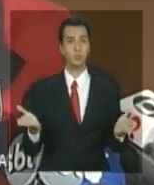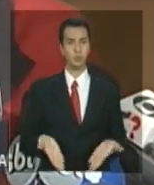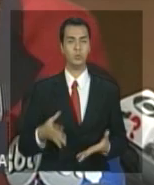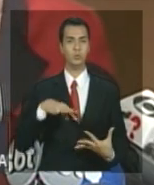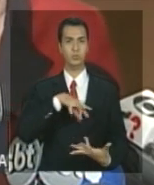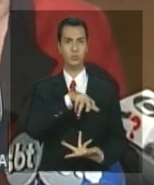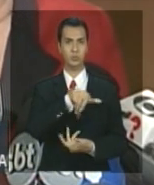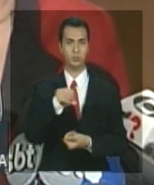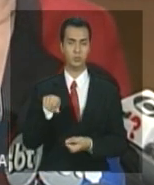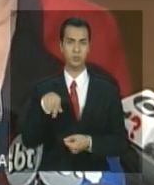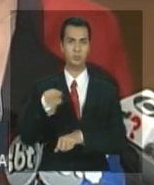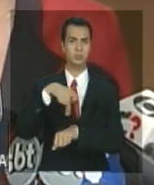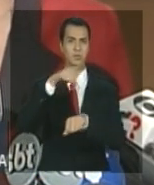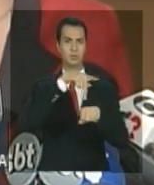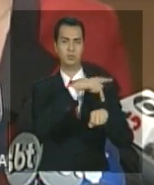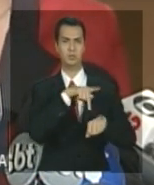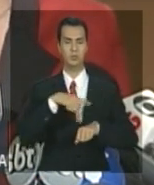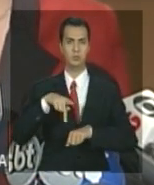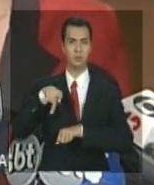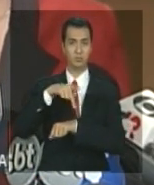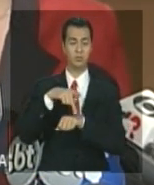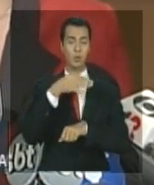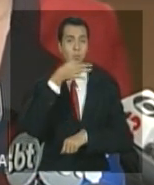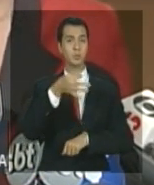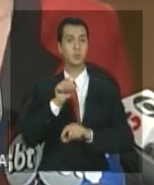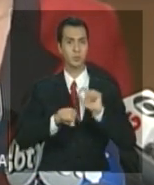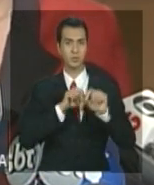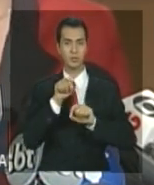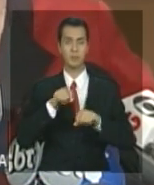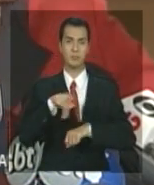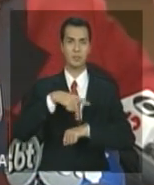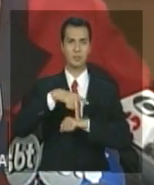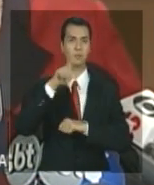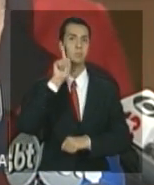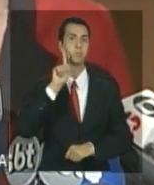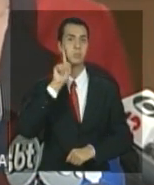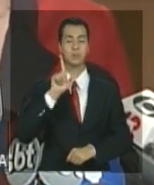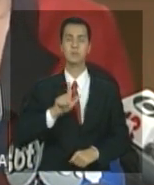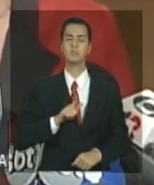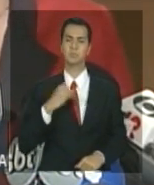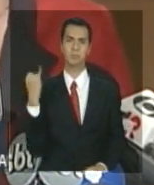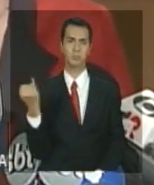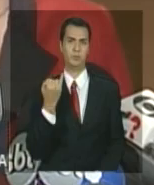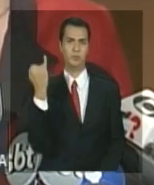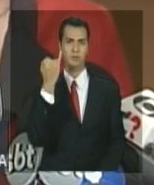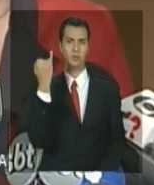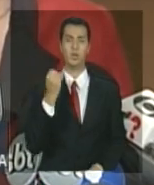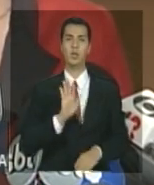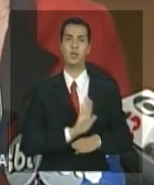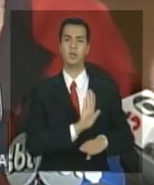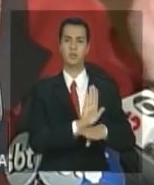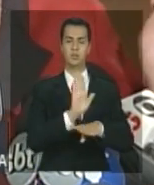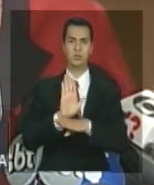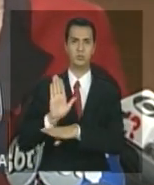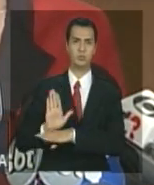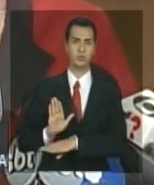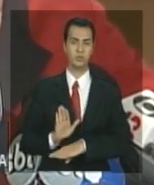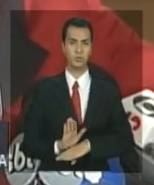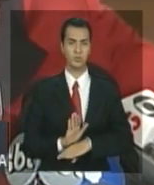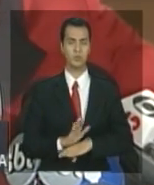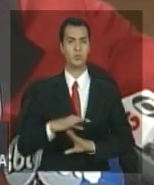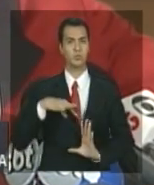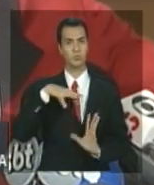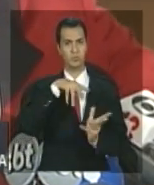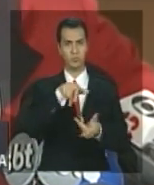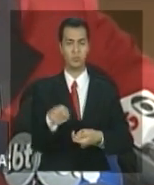que está surgindo, acho que os Estados Unidos têm um papel fundamental na construção da prosperidade e na